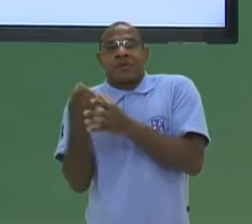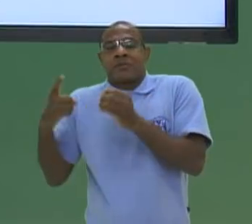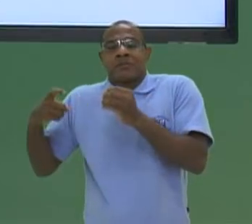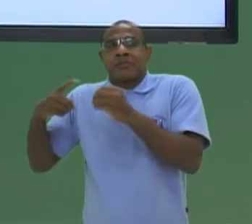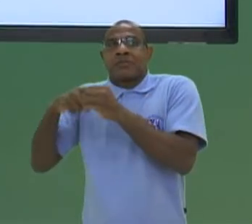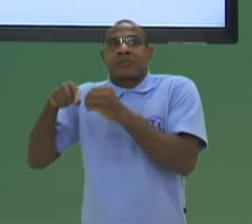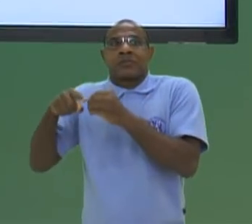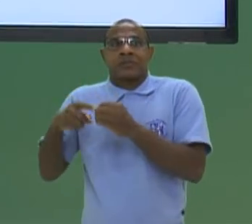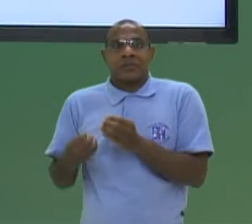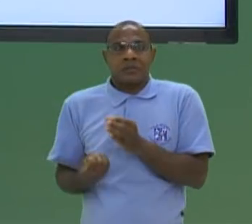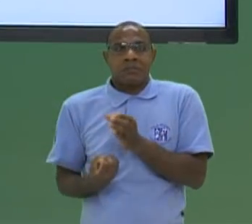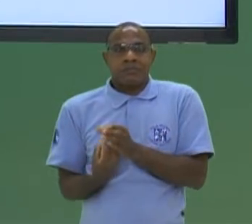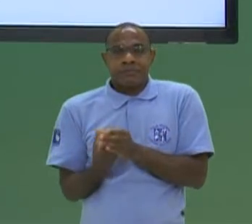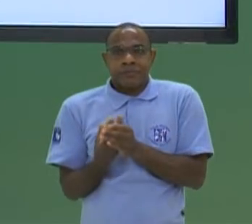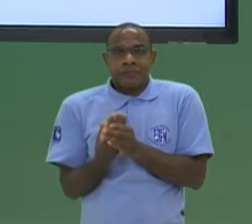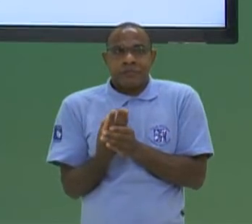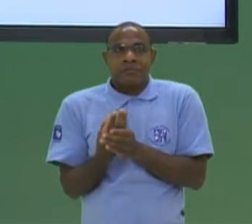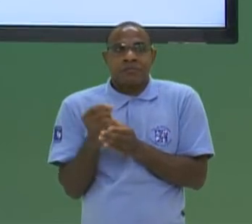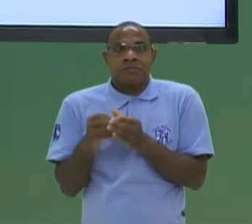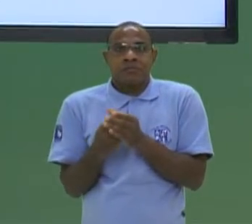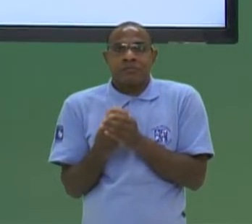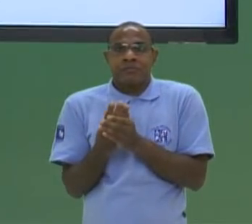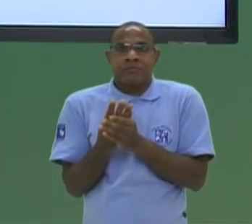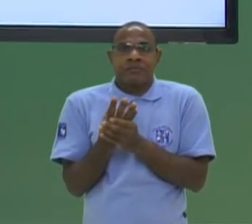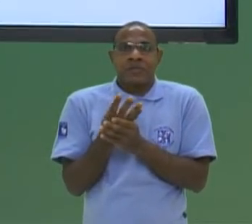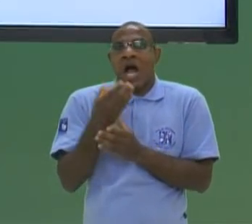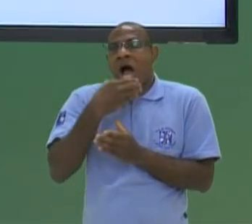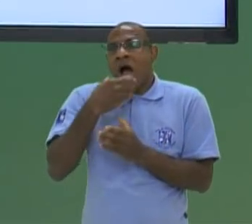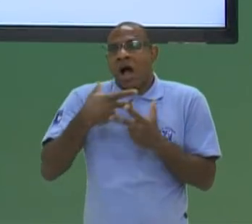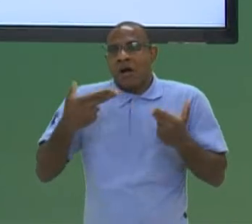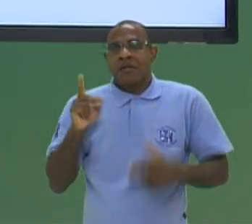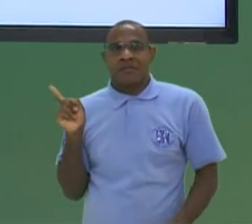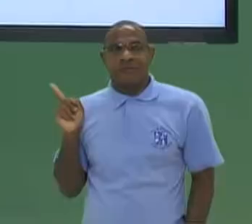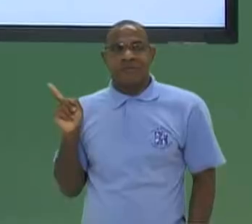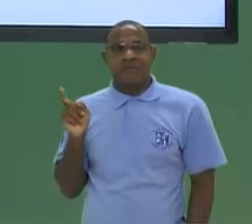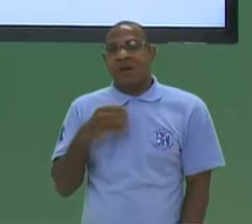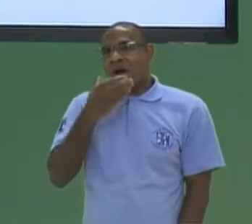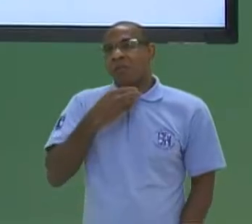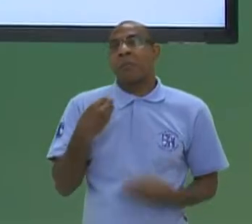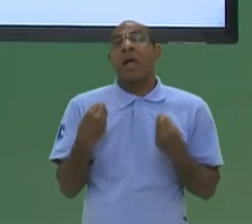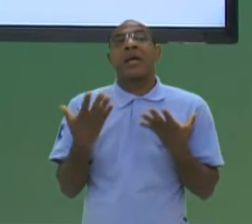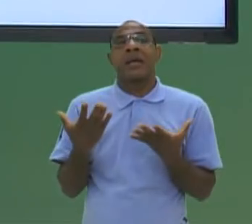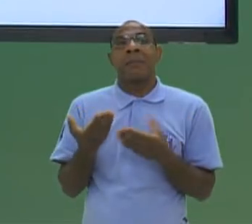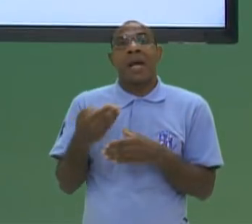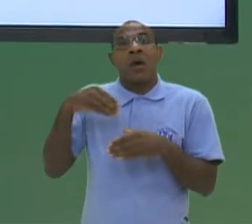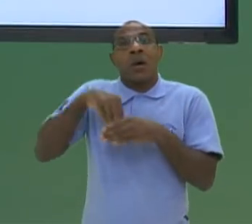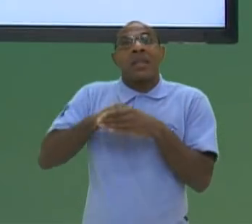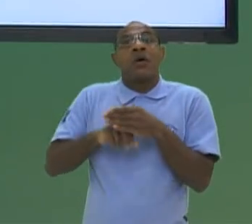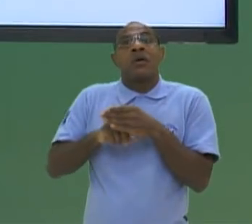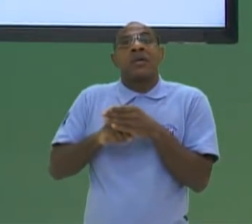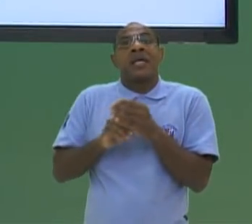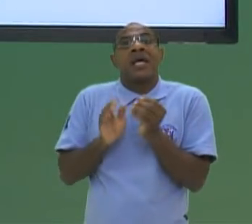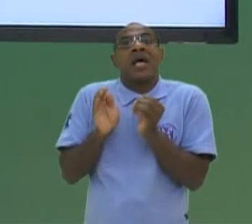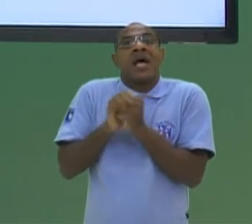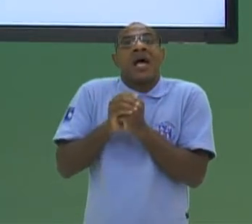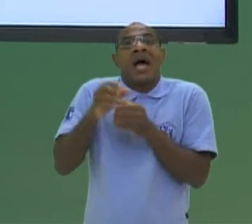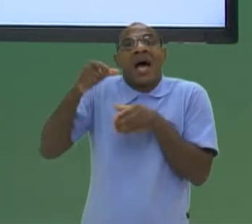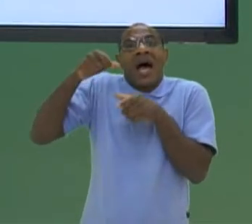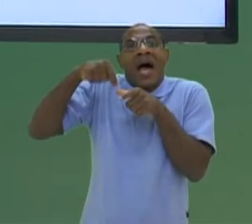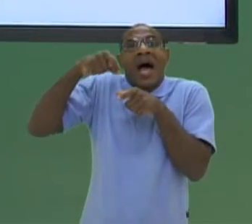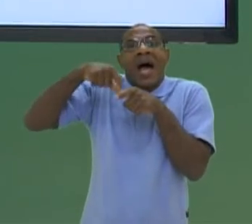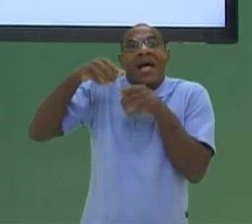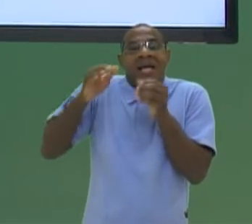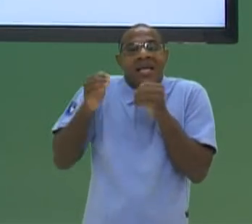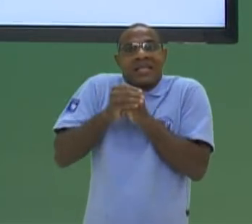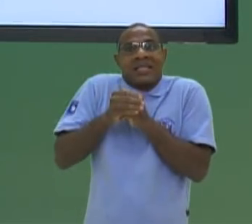a frutificação, então, é a formação do fruto. Para que serve o fruto? Para guardar a semente e proteger ela até